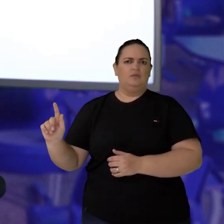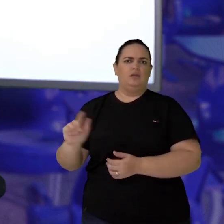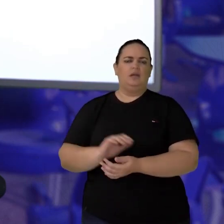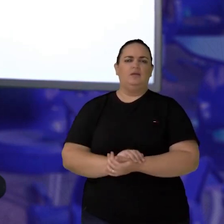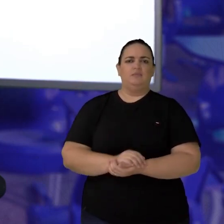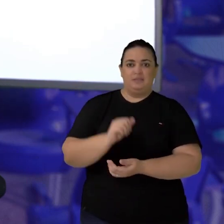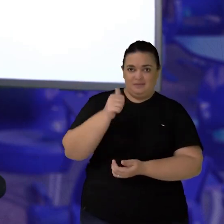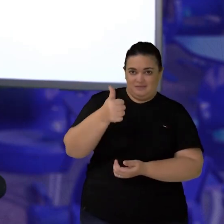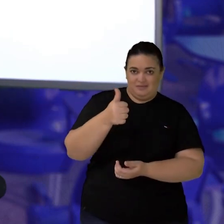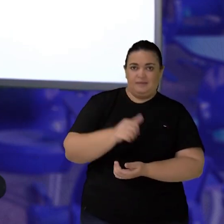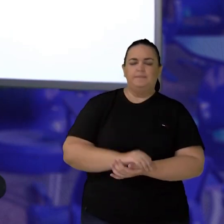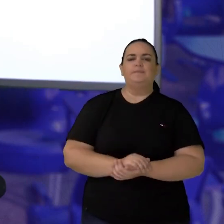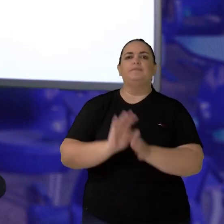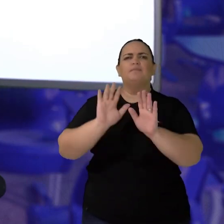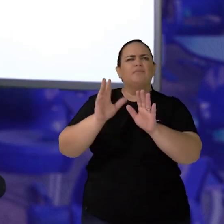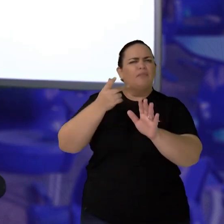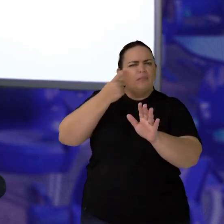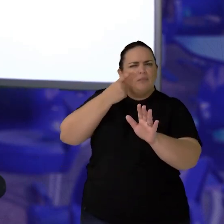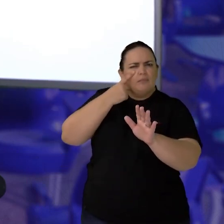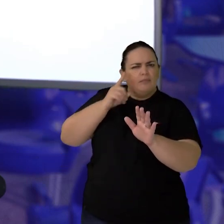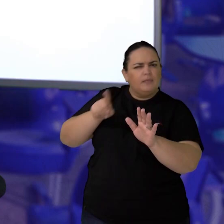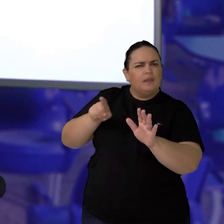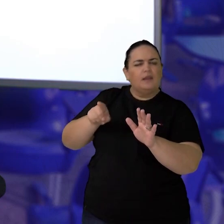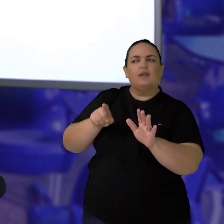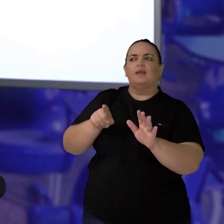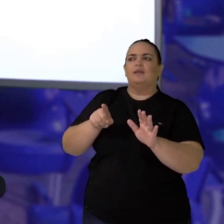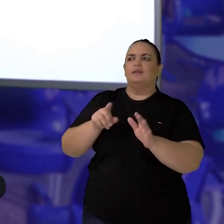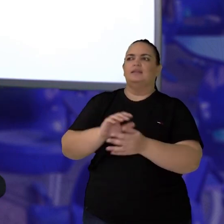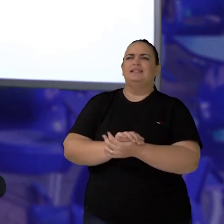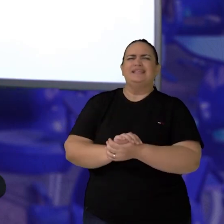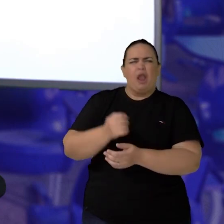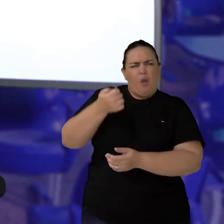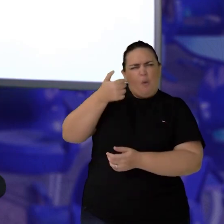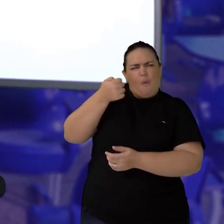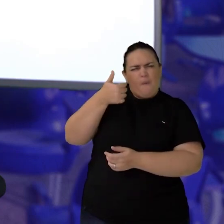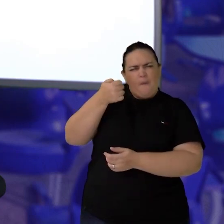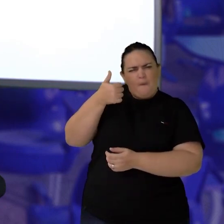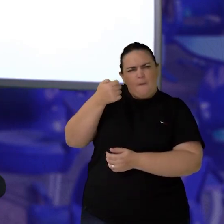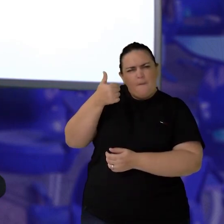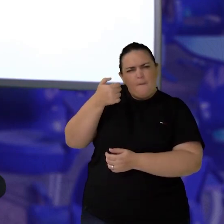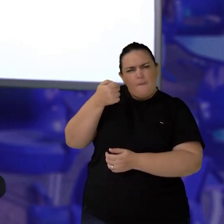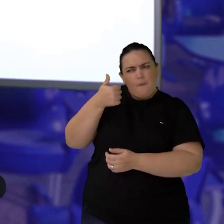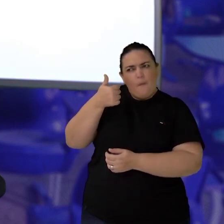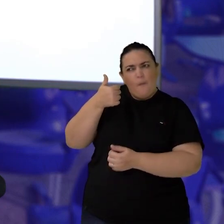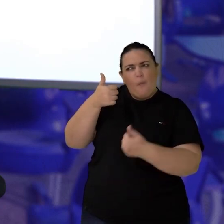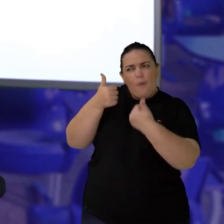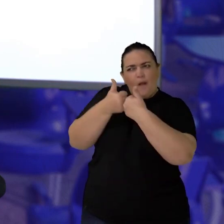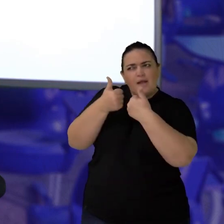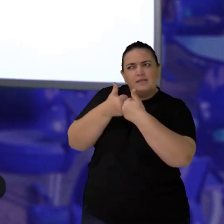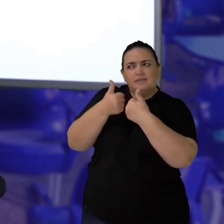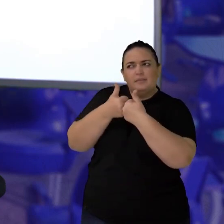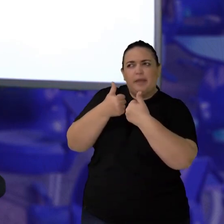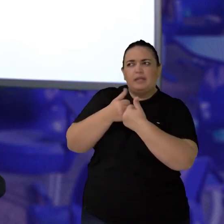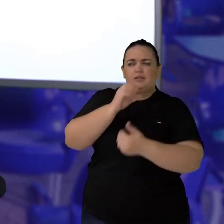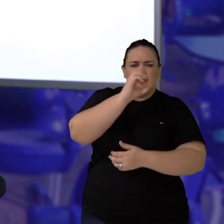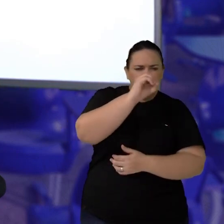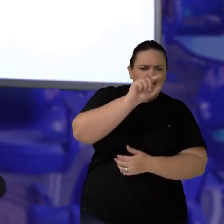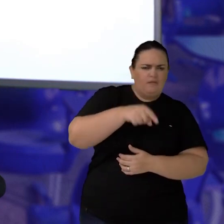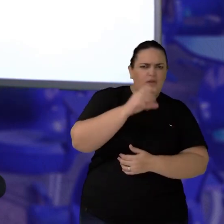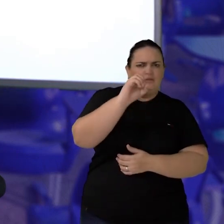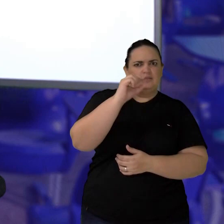0,015625, beleza? Mas reparem o seguinte, apesar de ter chegado bem perto de